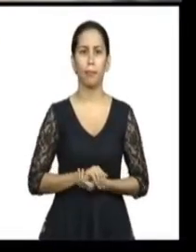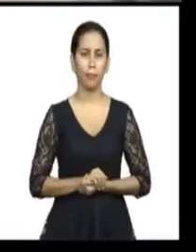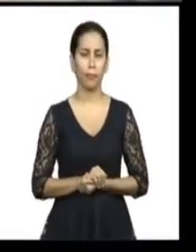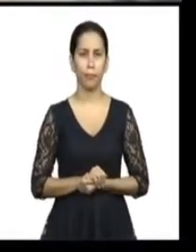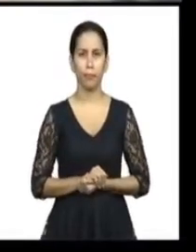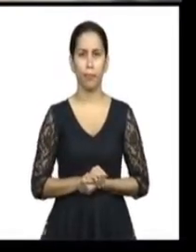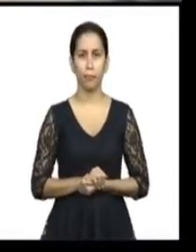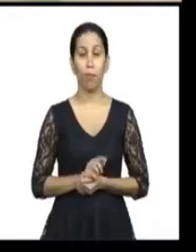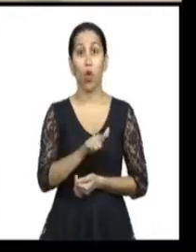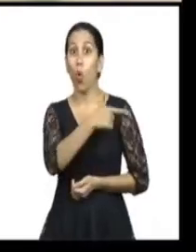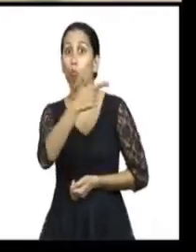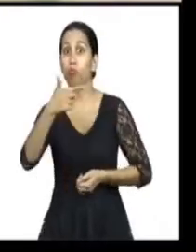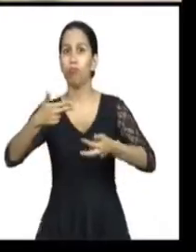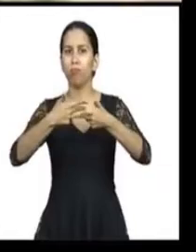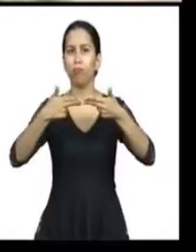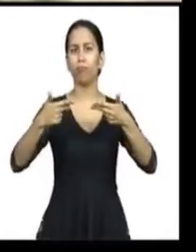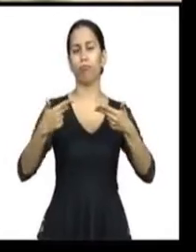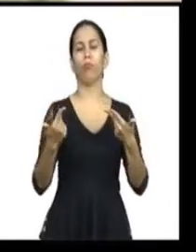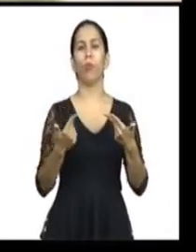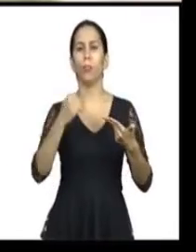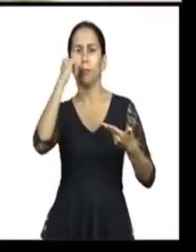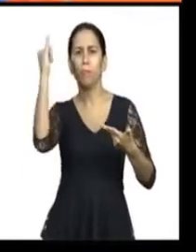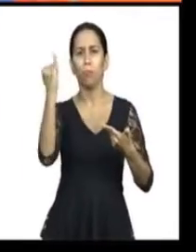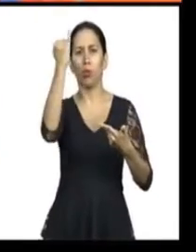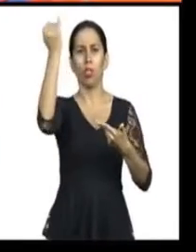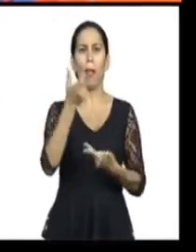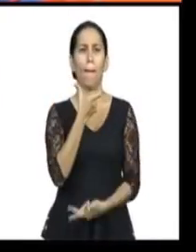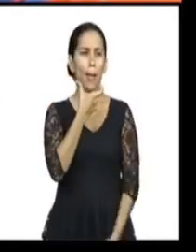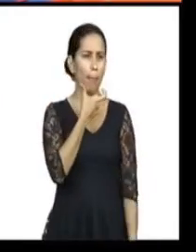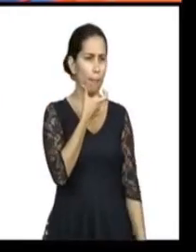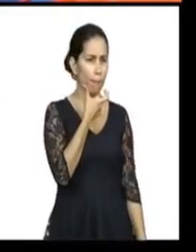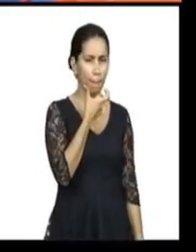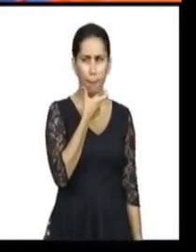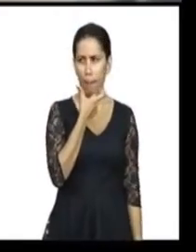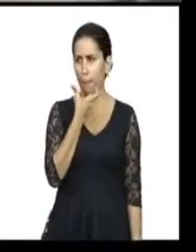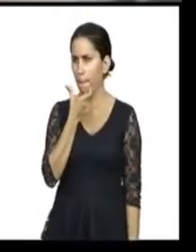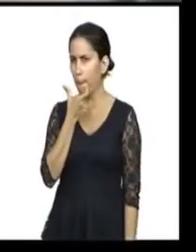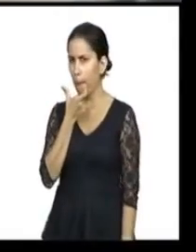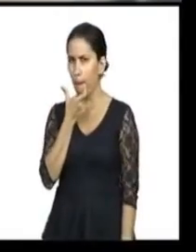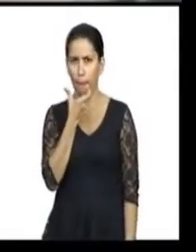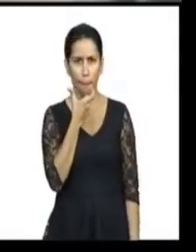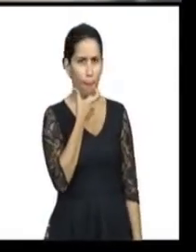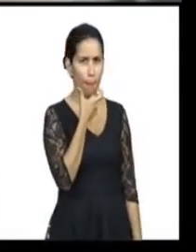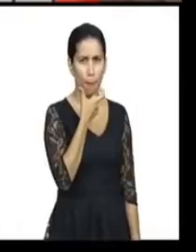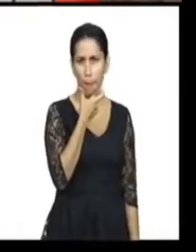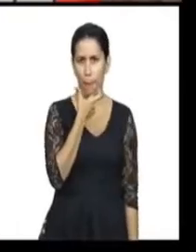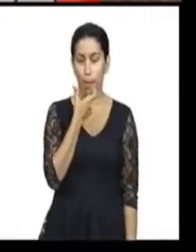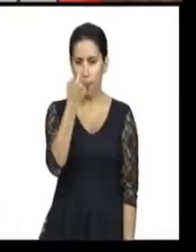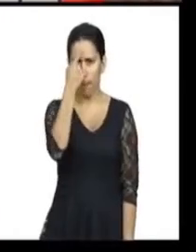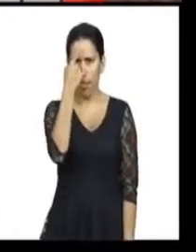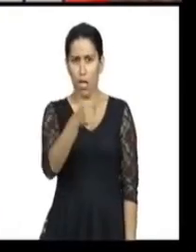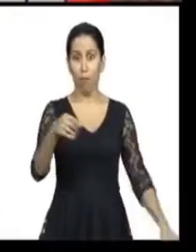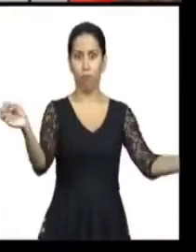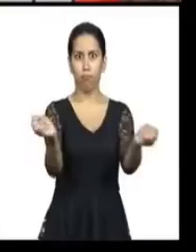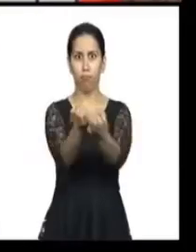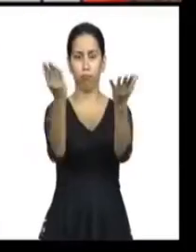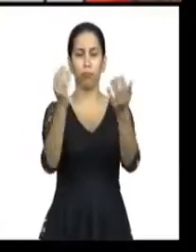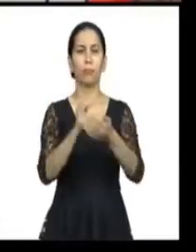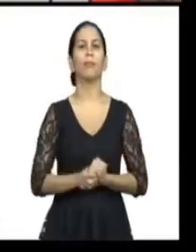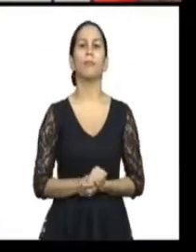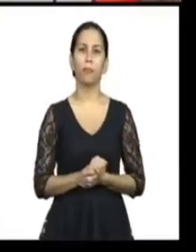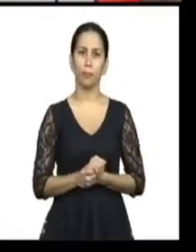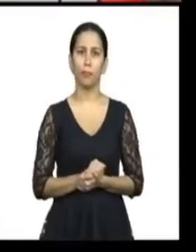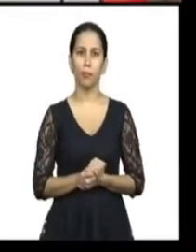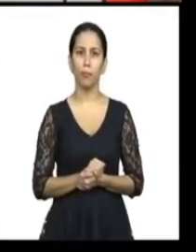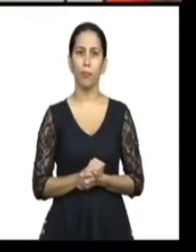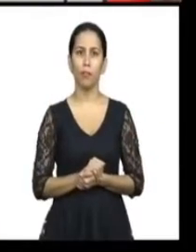Outra coisa importante, devem possuir rádios para que falem entre eles e com o controle da detonação. Todos